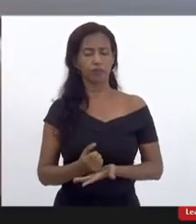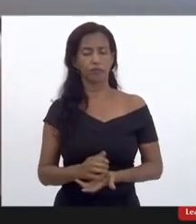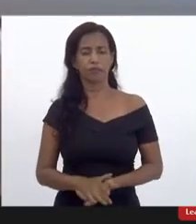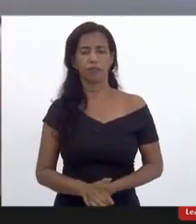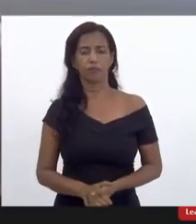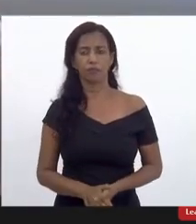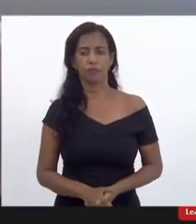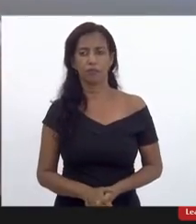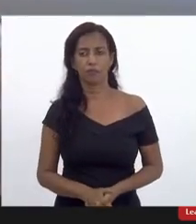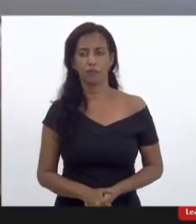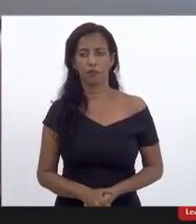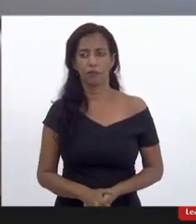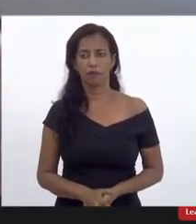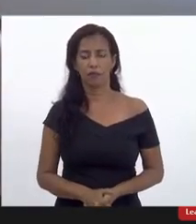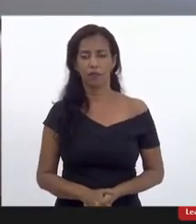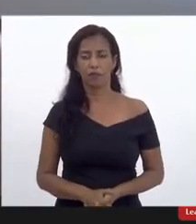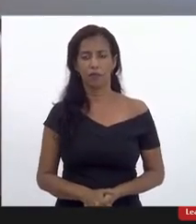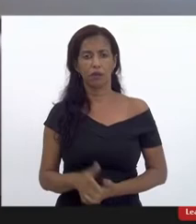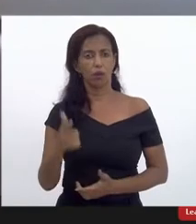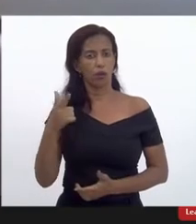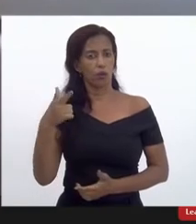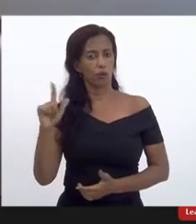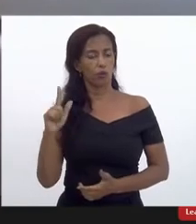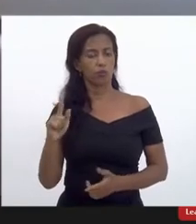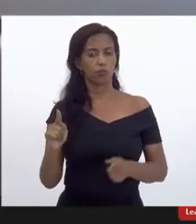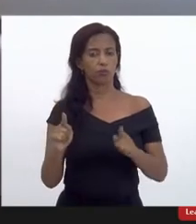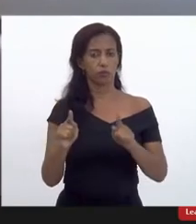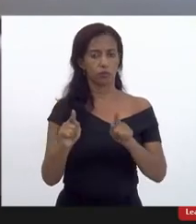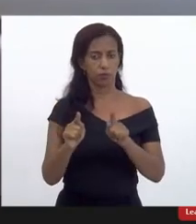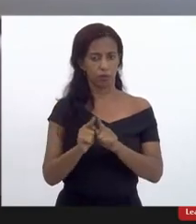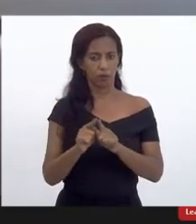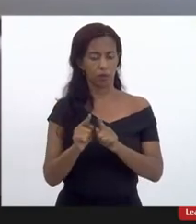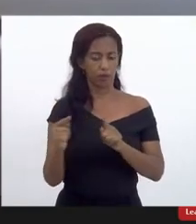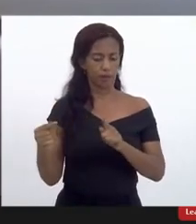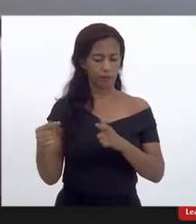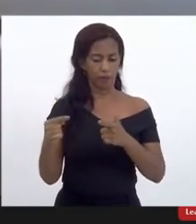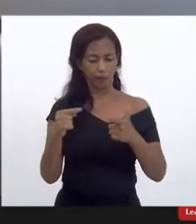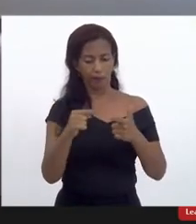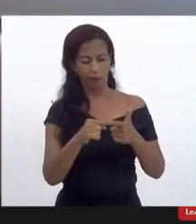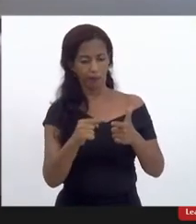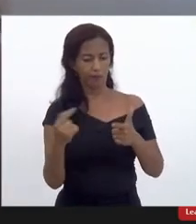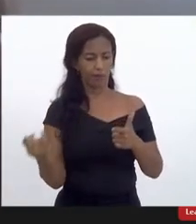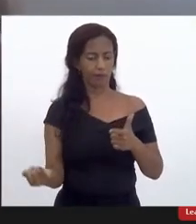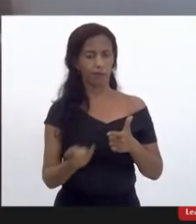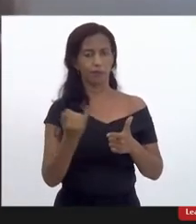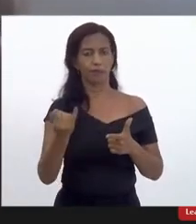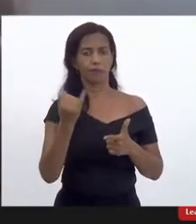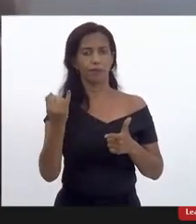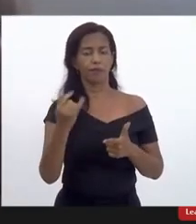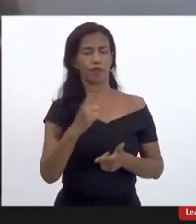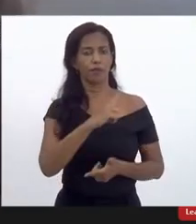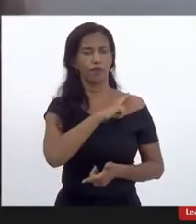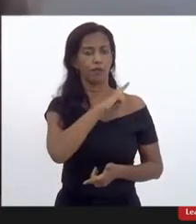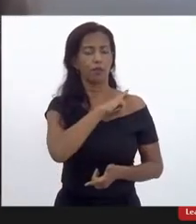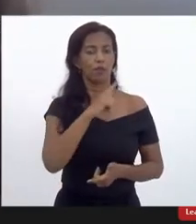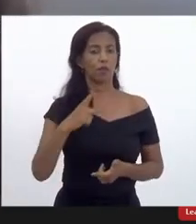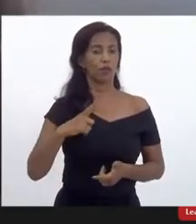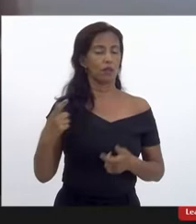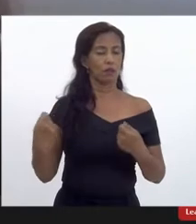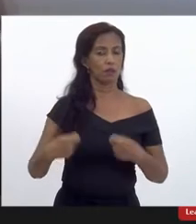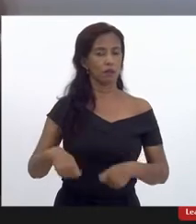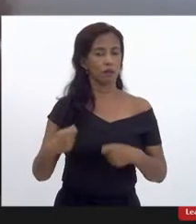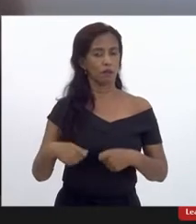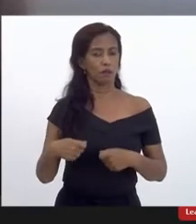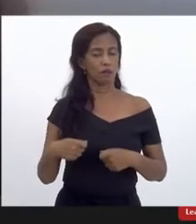gratificação. Outro ponto importante que os gestores têm muita necessidade de